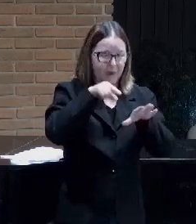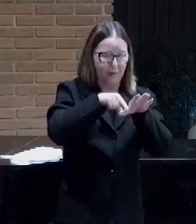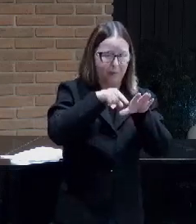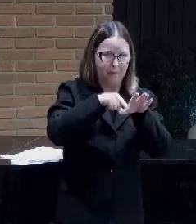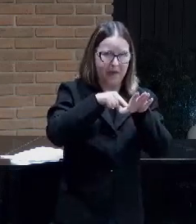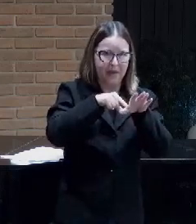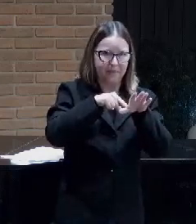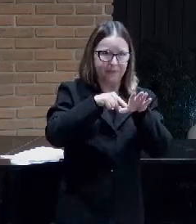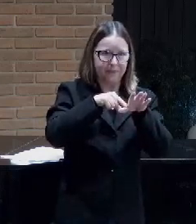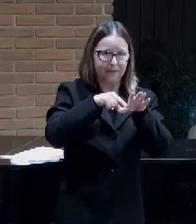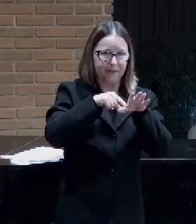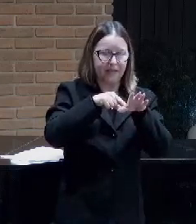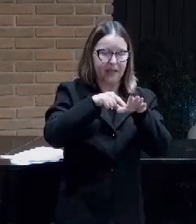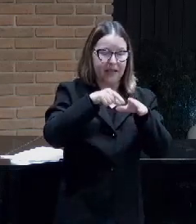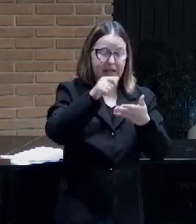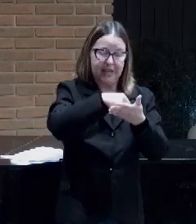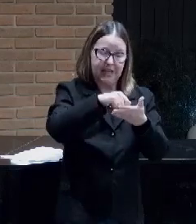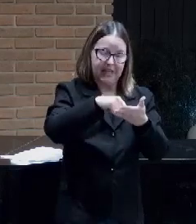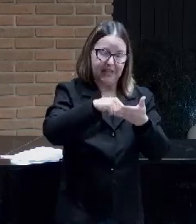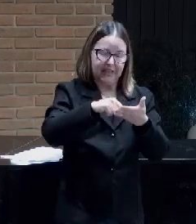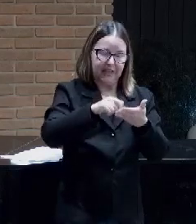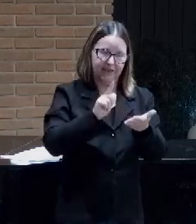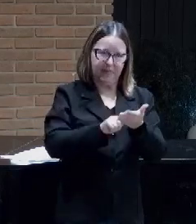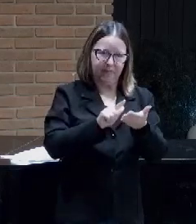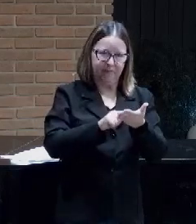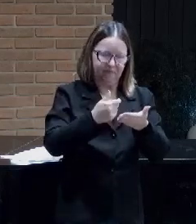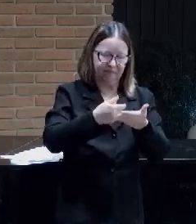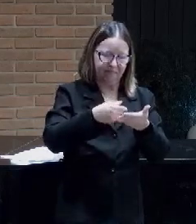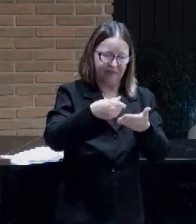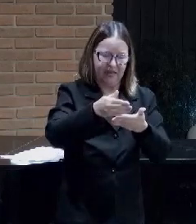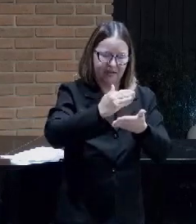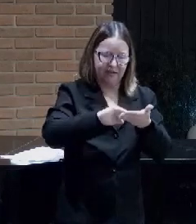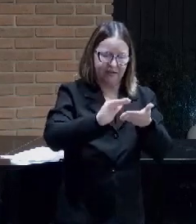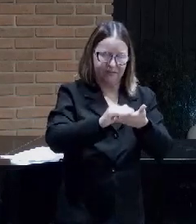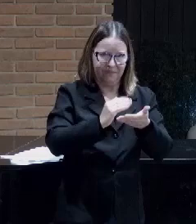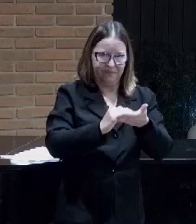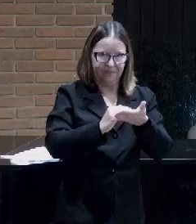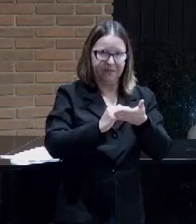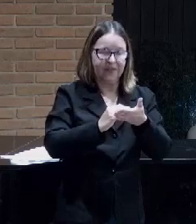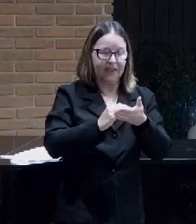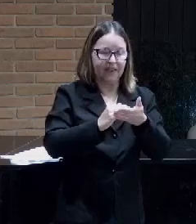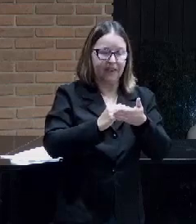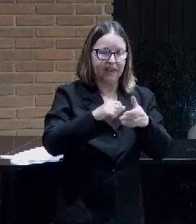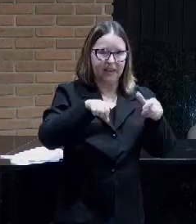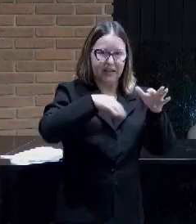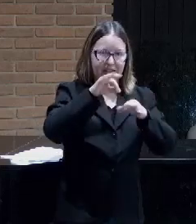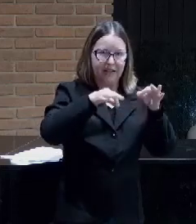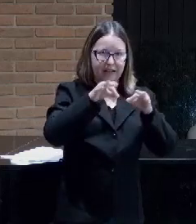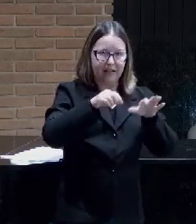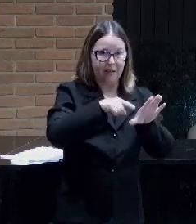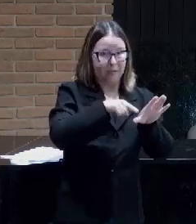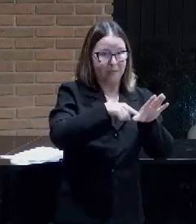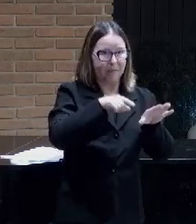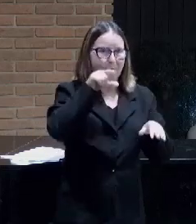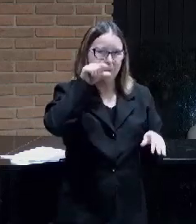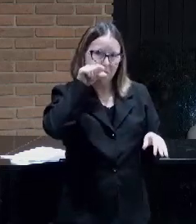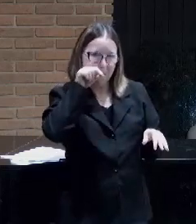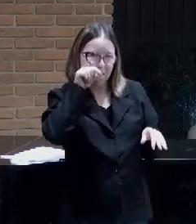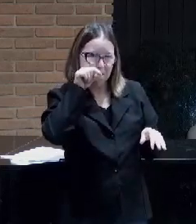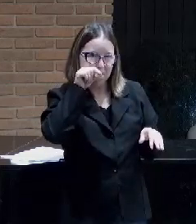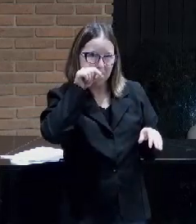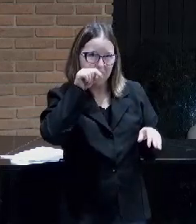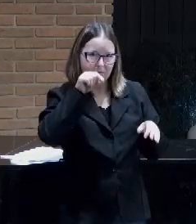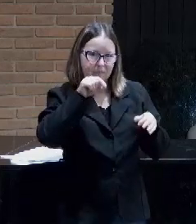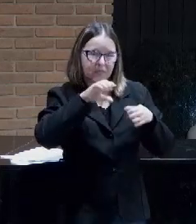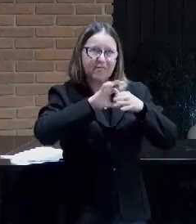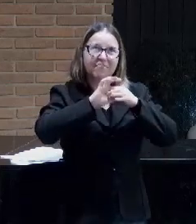e ela naturalmente, porque ela era desse lugar onde, no caso, ela voltava para onde, ela ia até